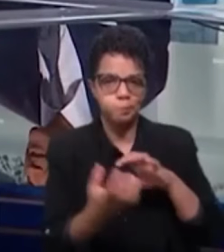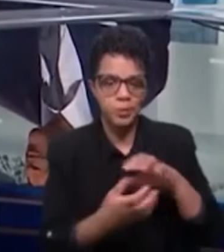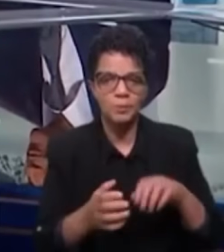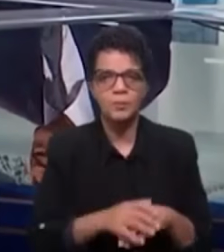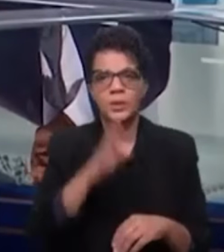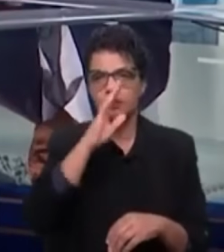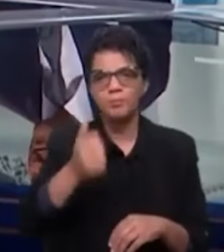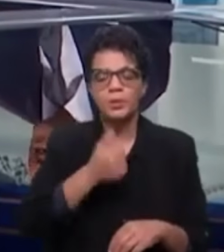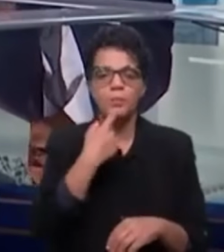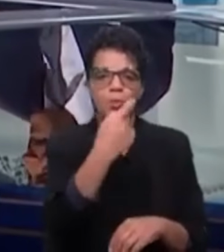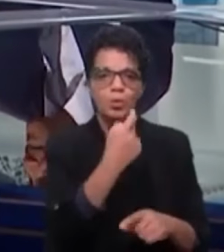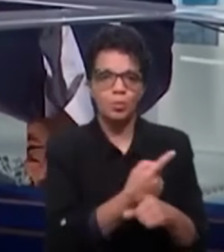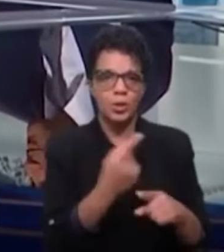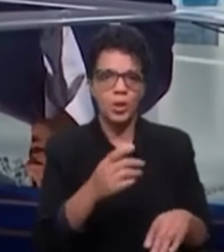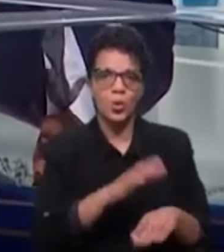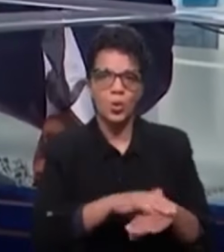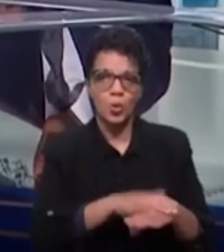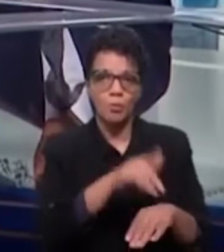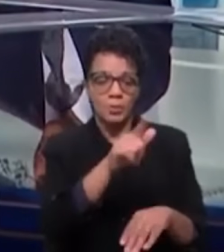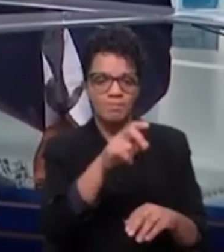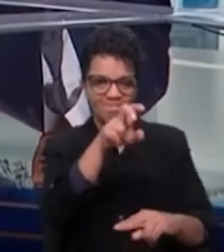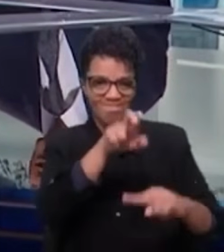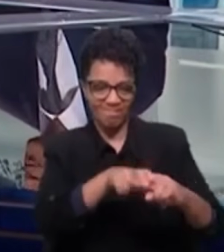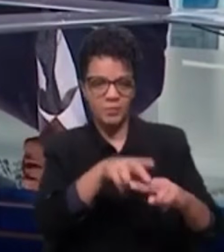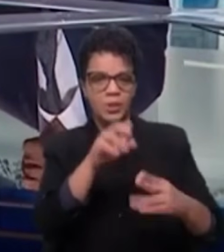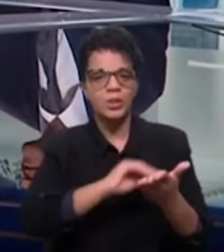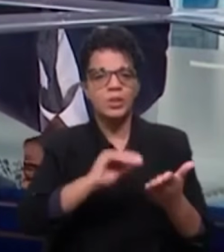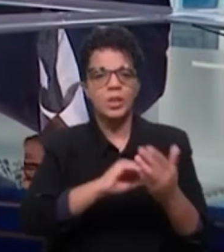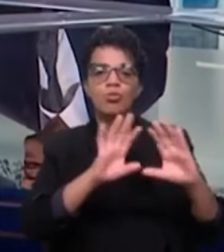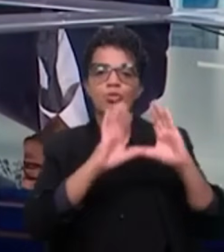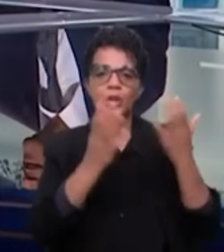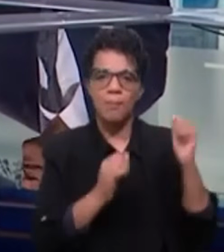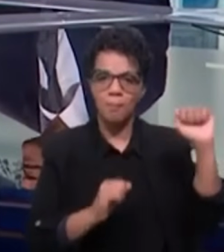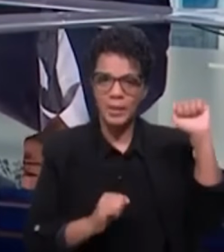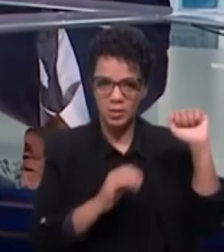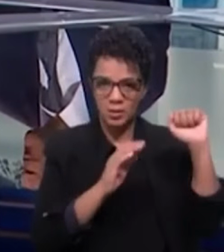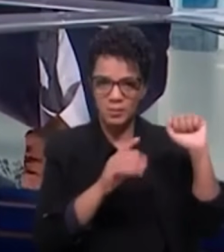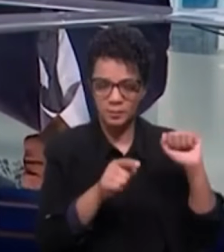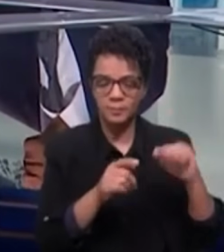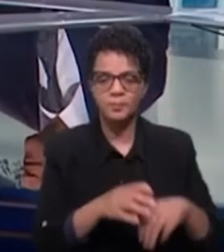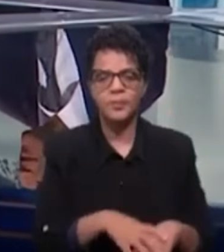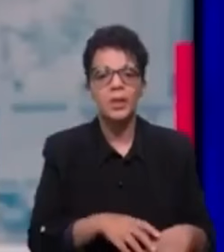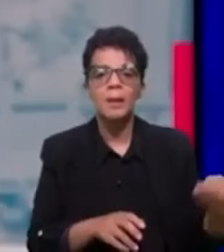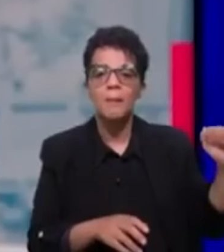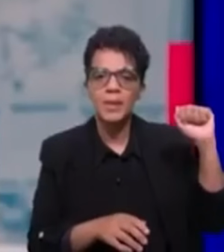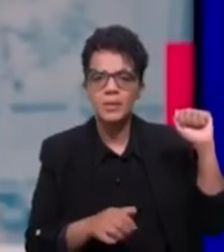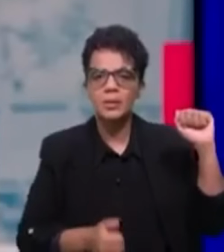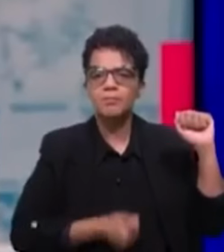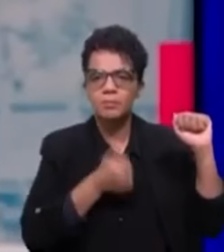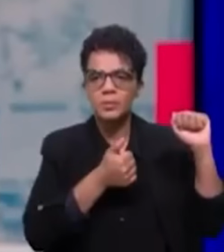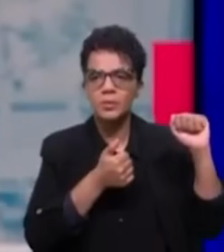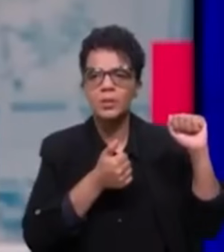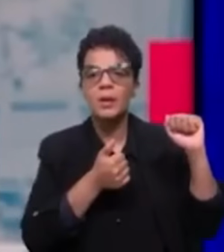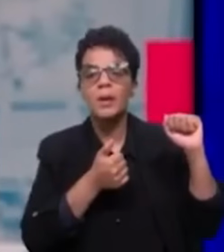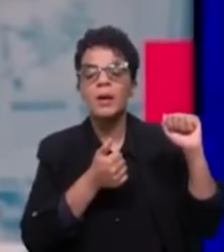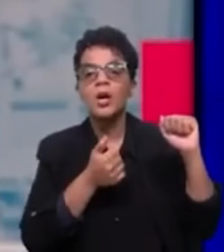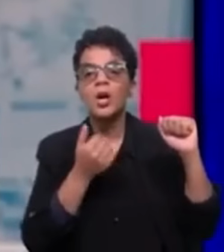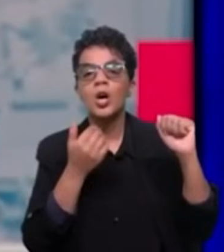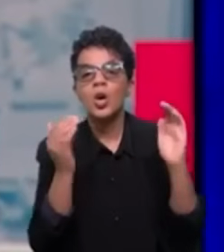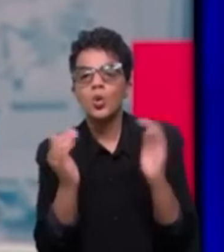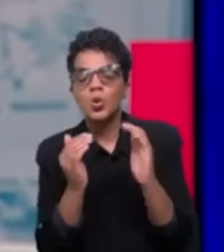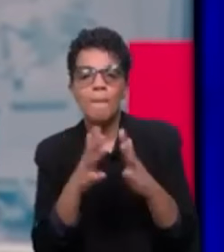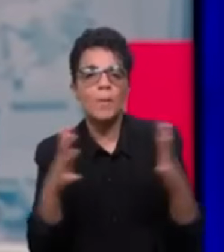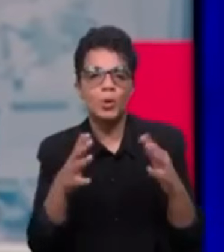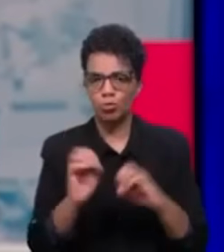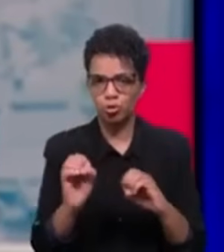tem que lhe pôr a questão porque esteve aí também nessa mesma cadeira o secretário-geral do PS E se for o PS a vencer com minoria sem maioria